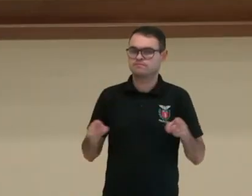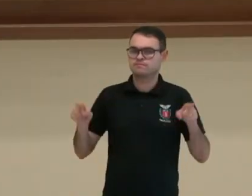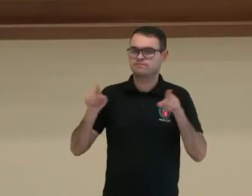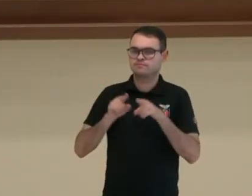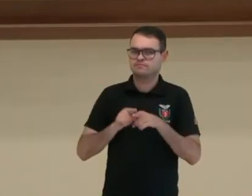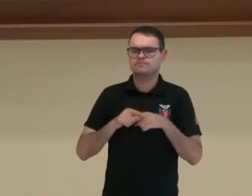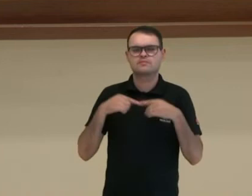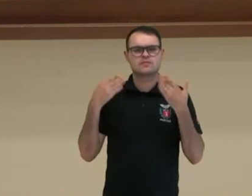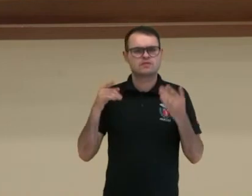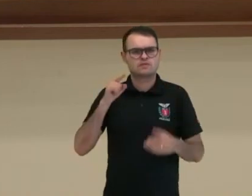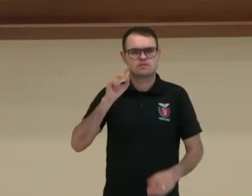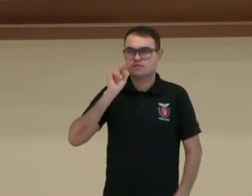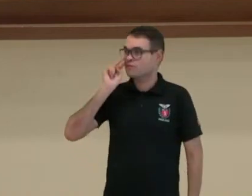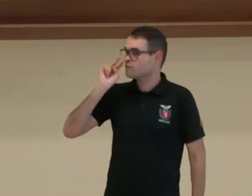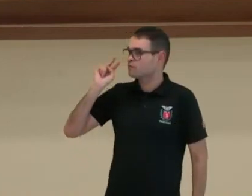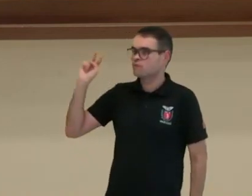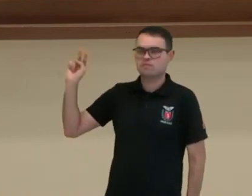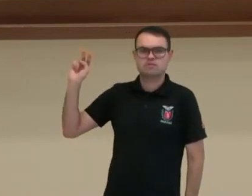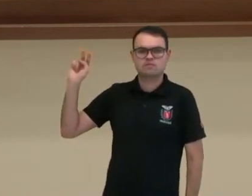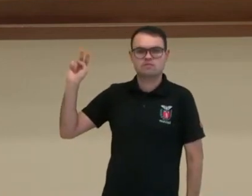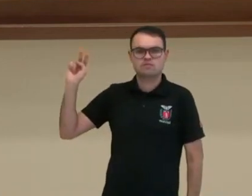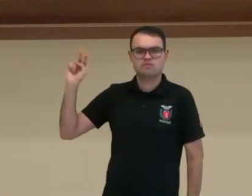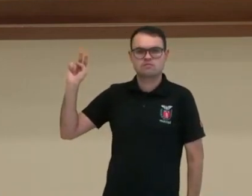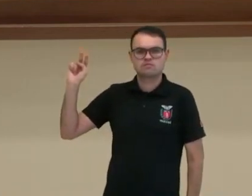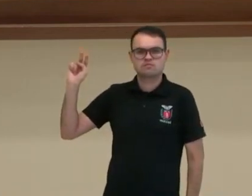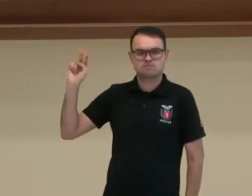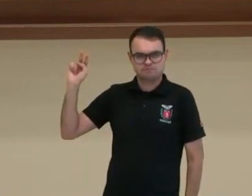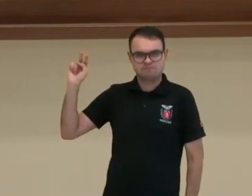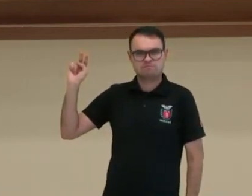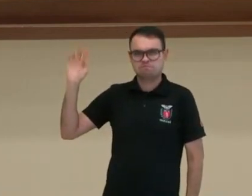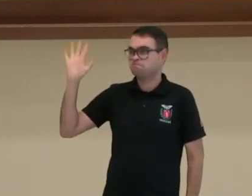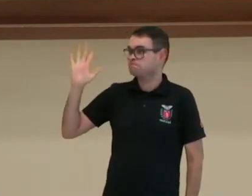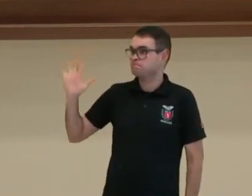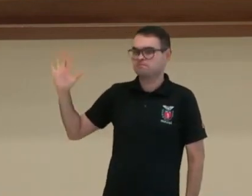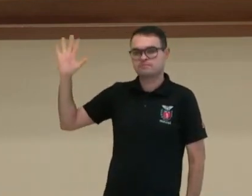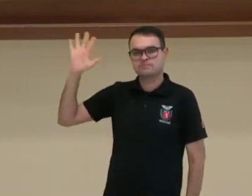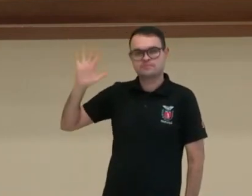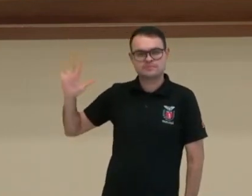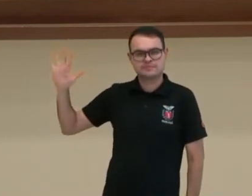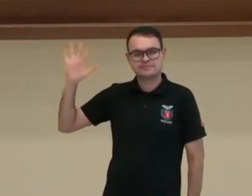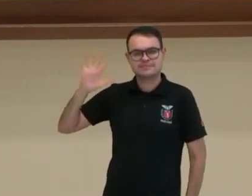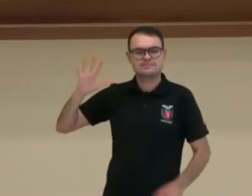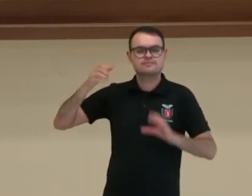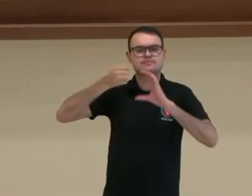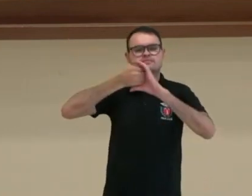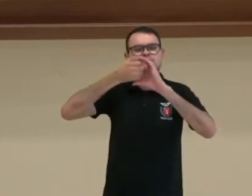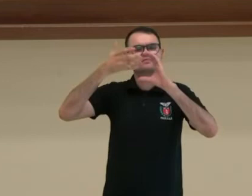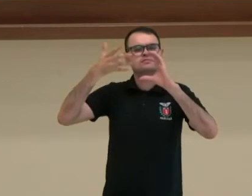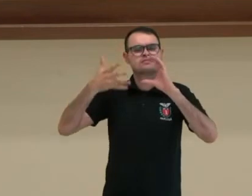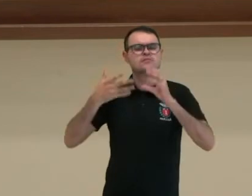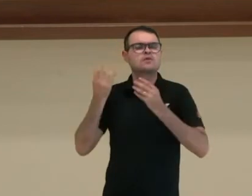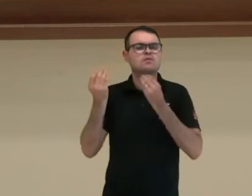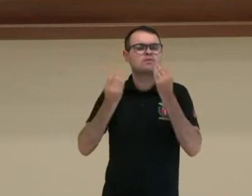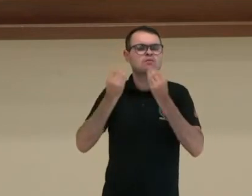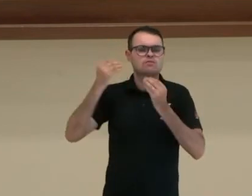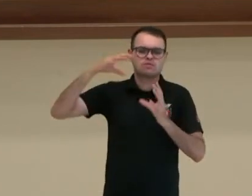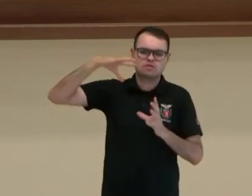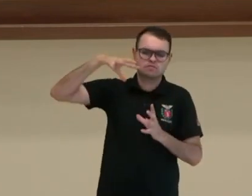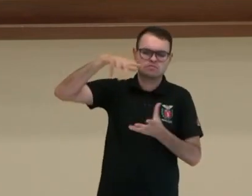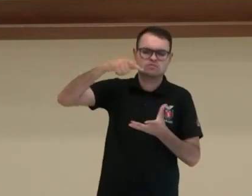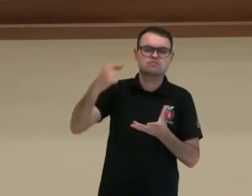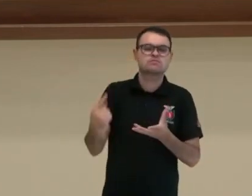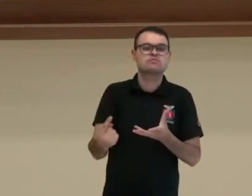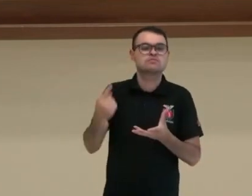Retornamos. Então, você viu a imagem estática. Então, essas características de como era o nosso